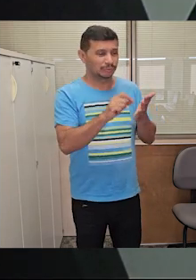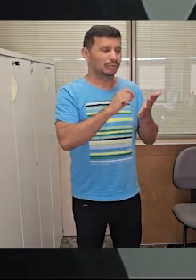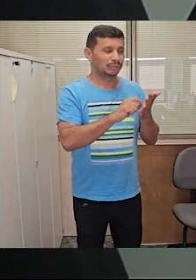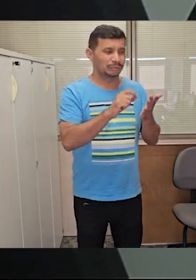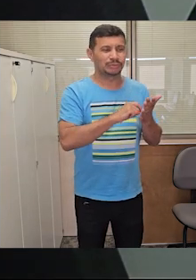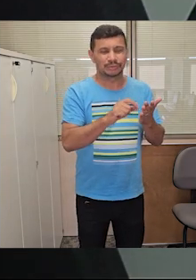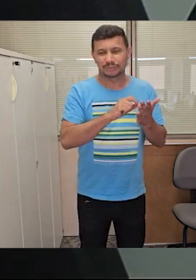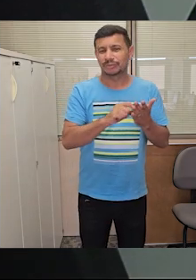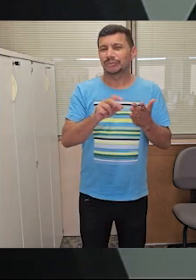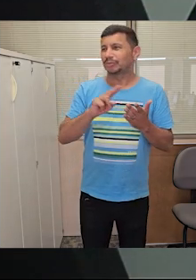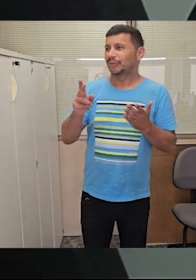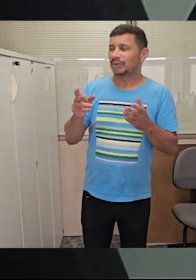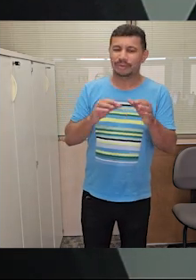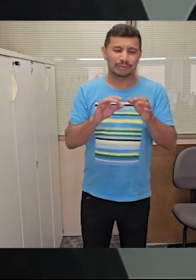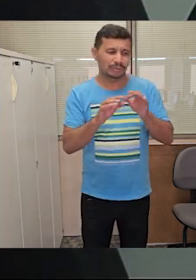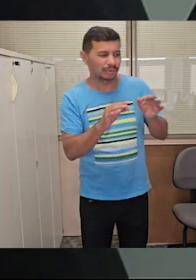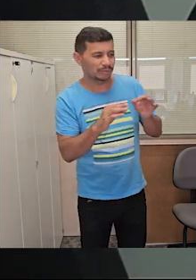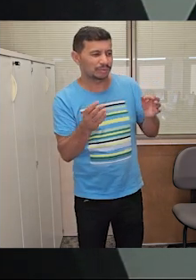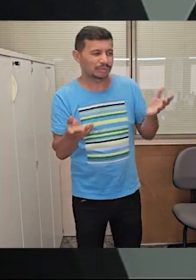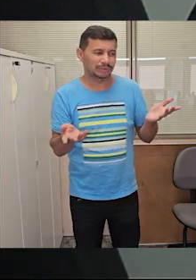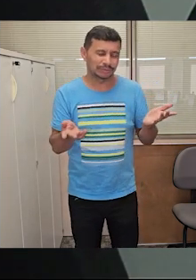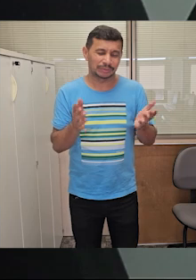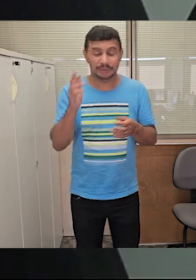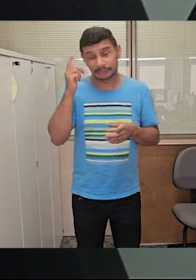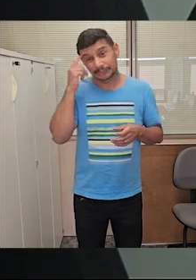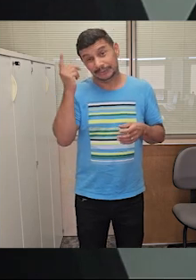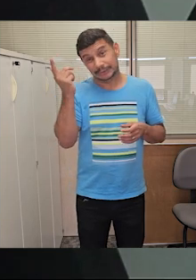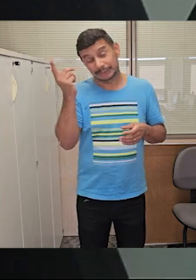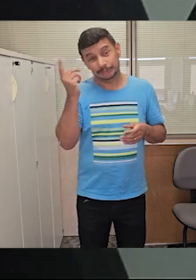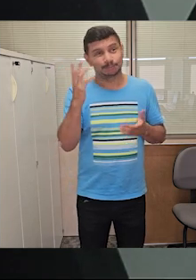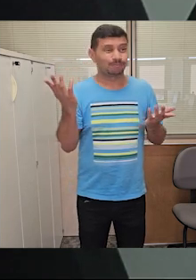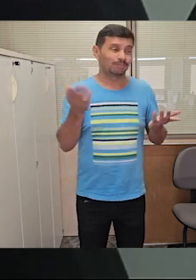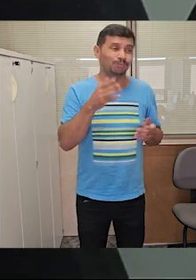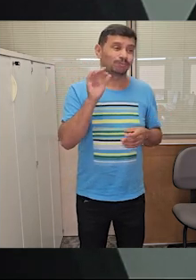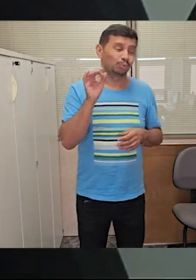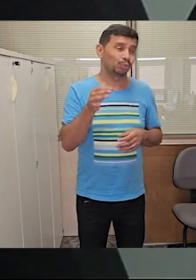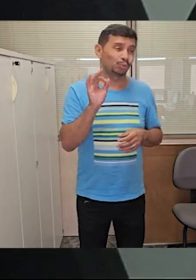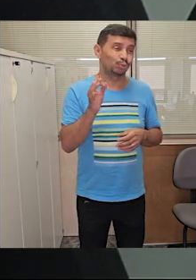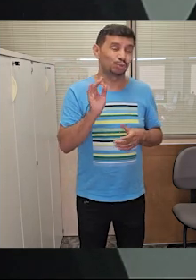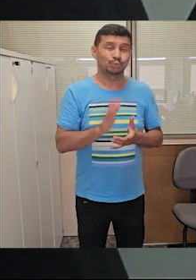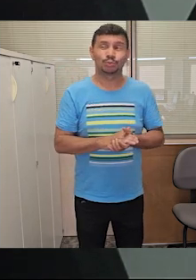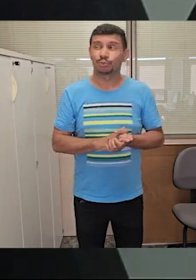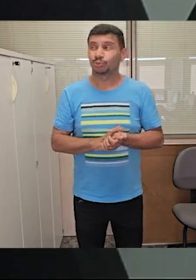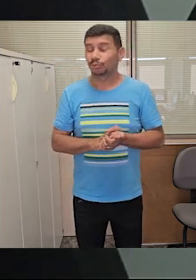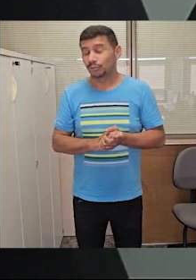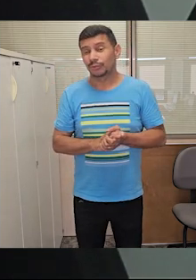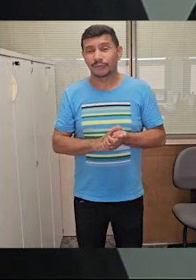os cabeças não vão passar na peneira, né? Ah, tá legal. Em